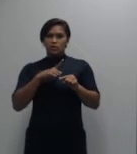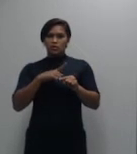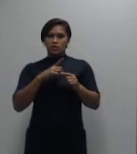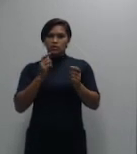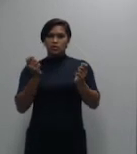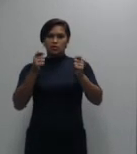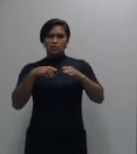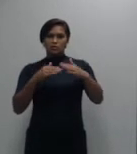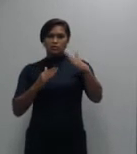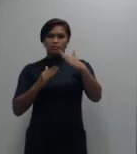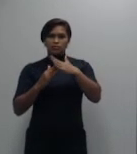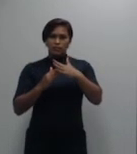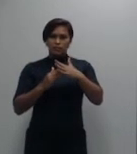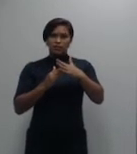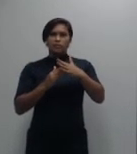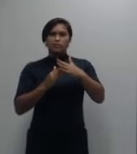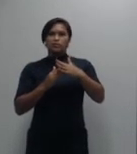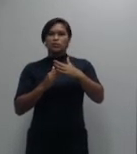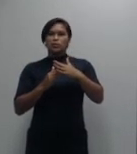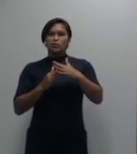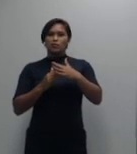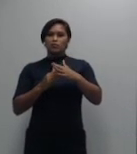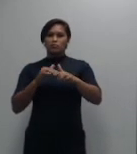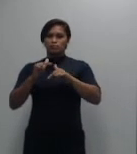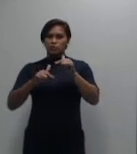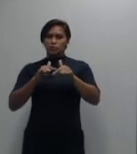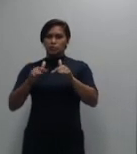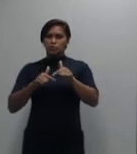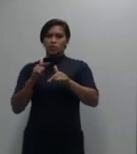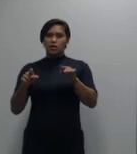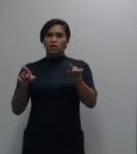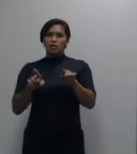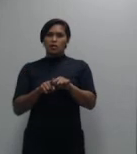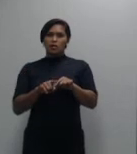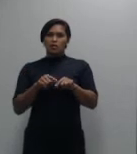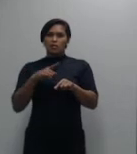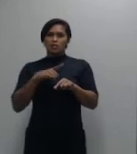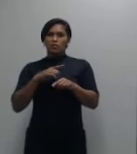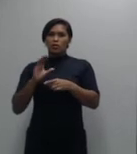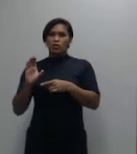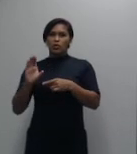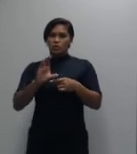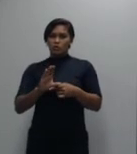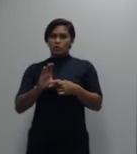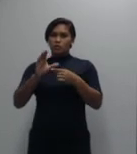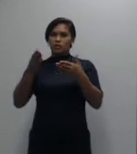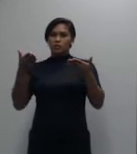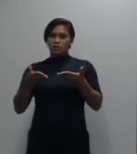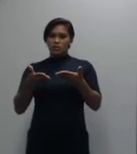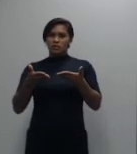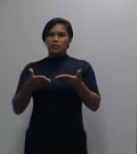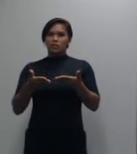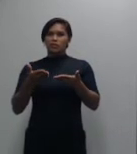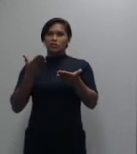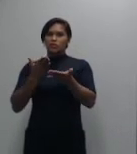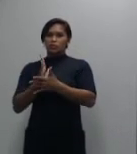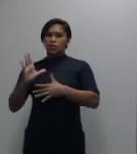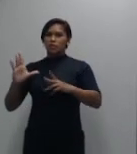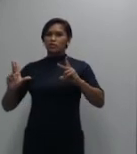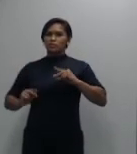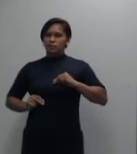impeditiva do exercício do carro pelos pelos conselheiros lá já estão importado